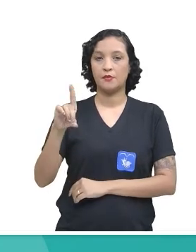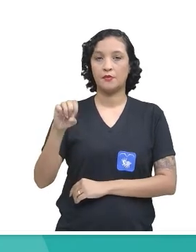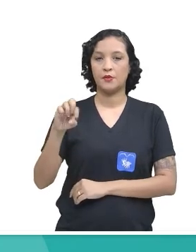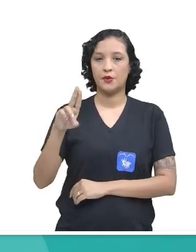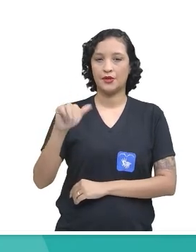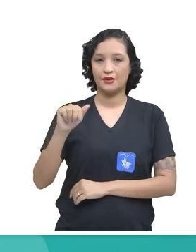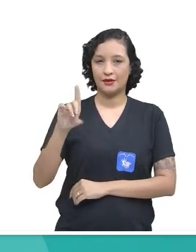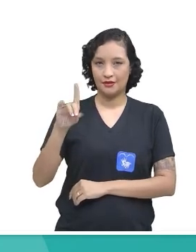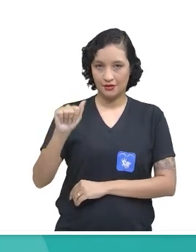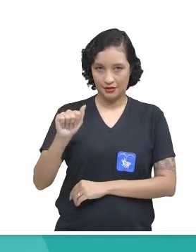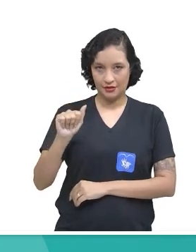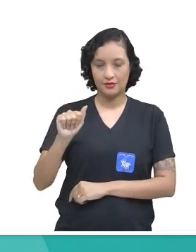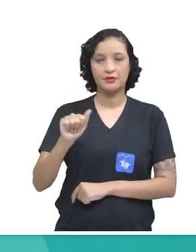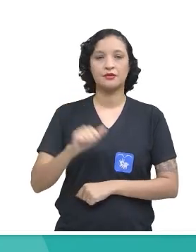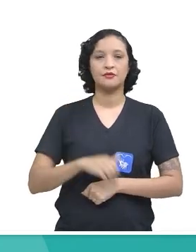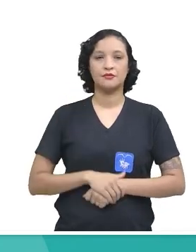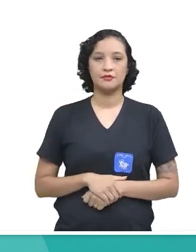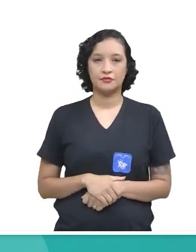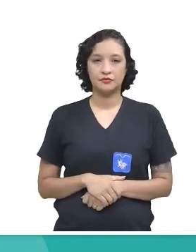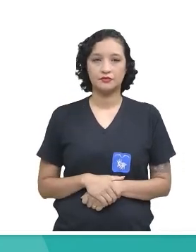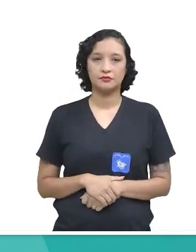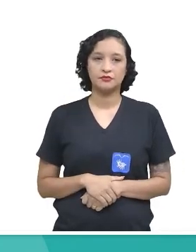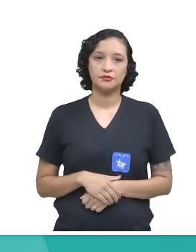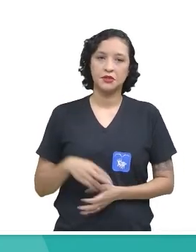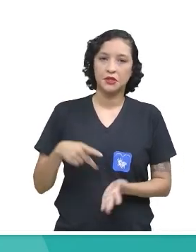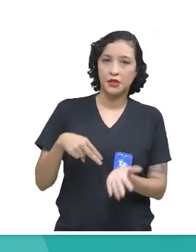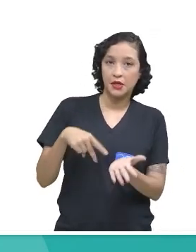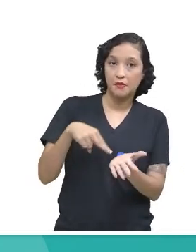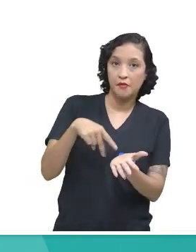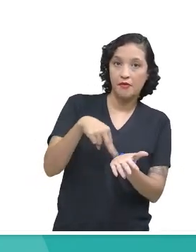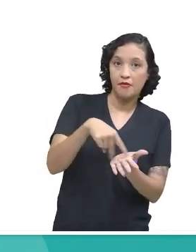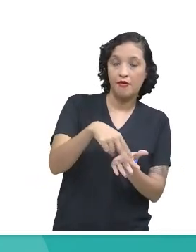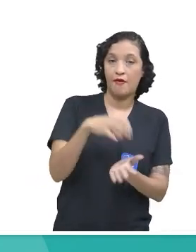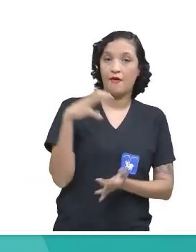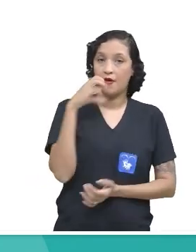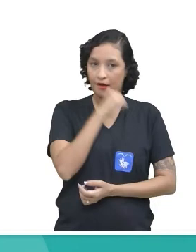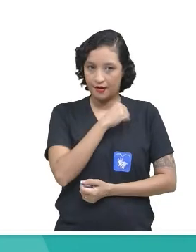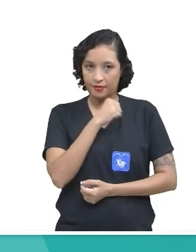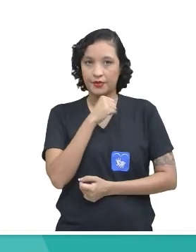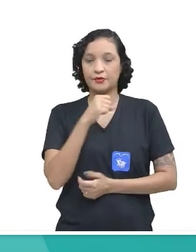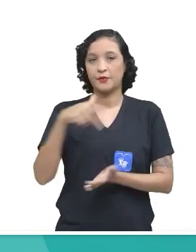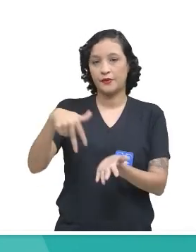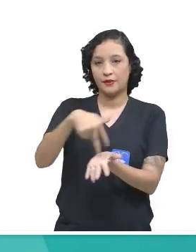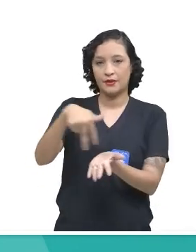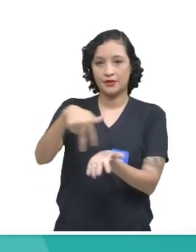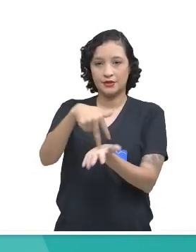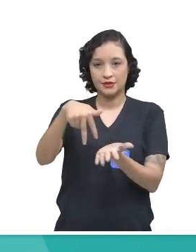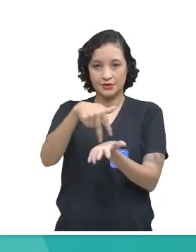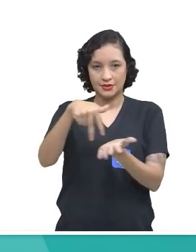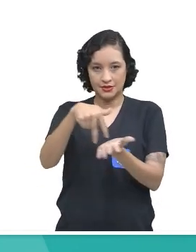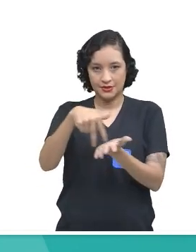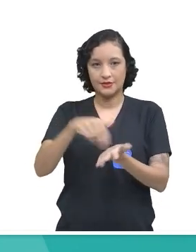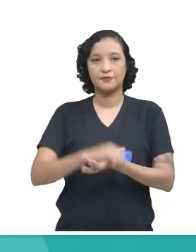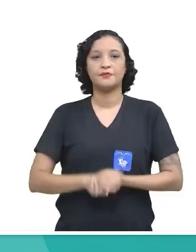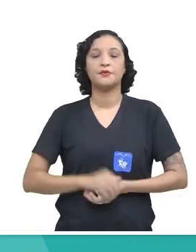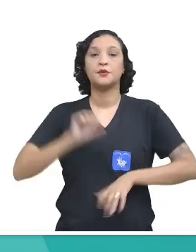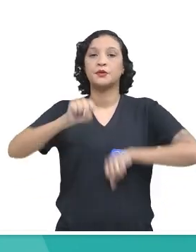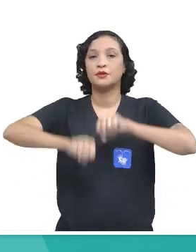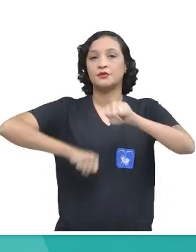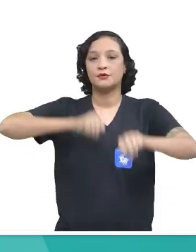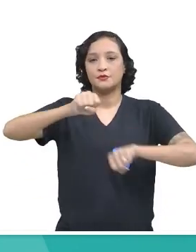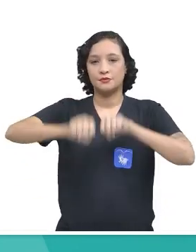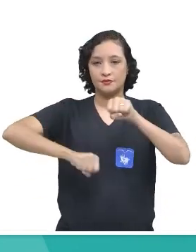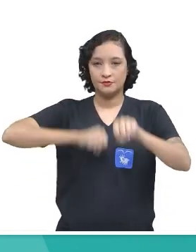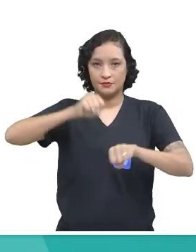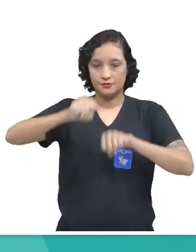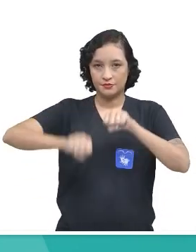elas, ou de intensidade moderada, né? Caminhar rapidamente, dançar e andar